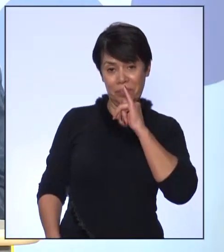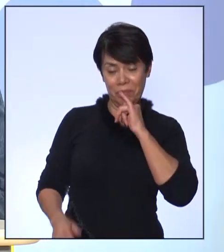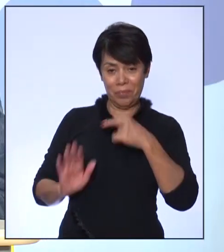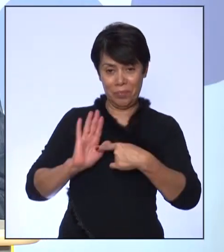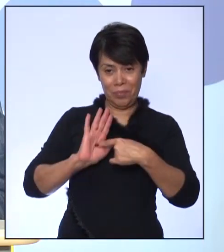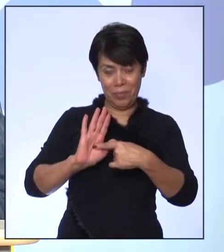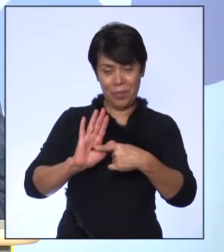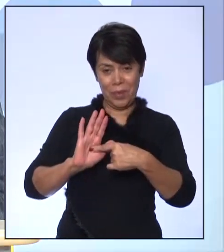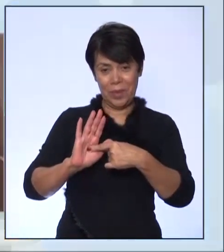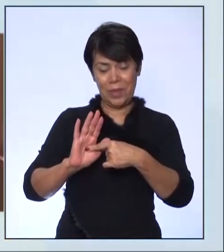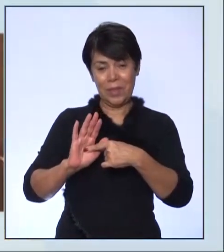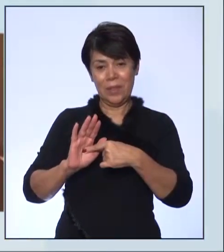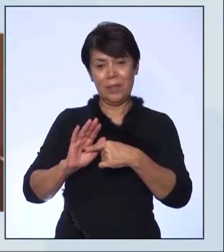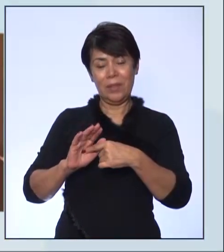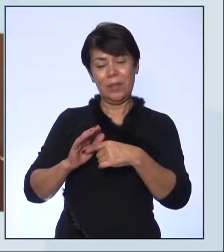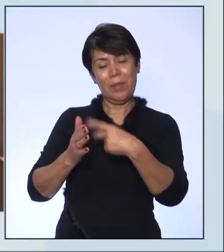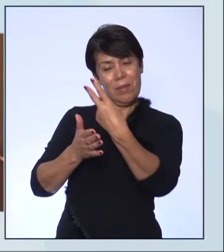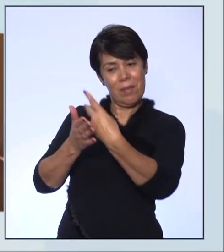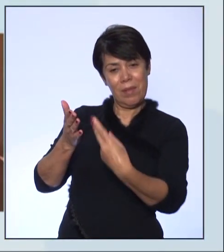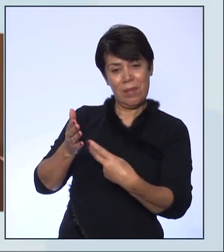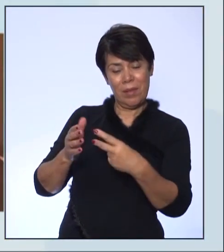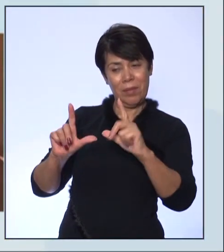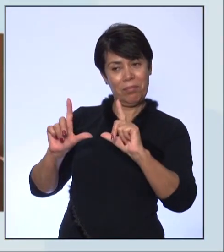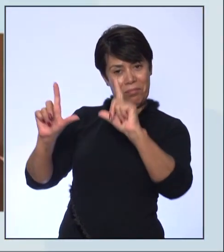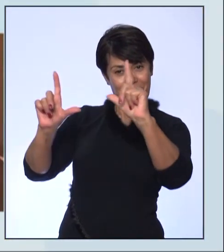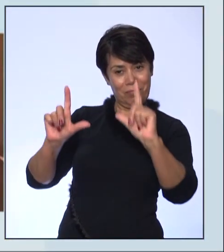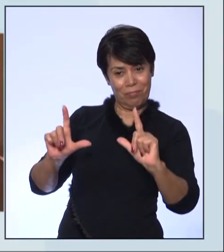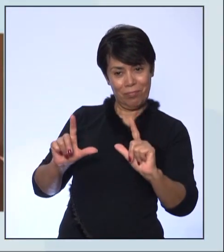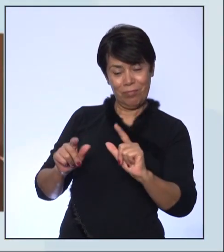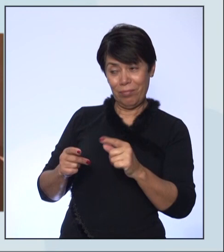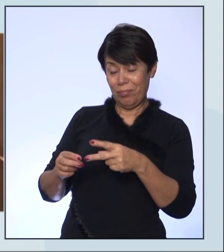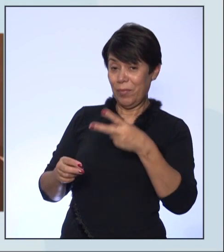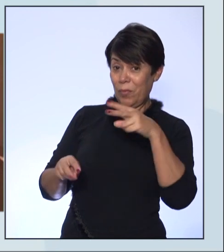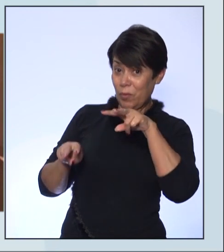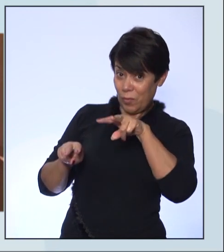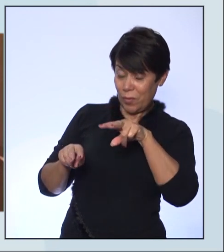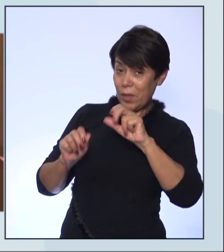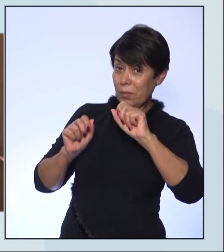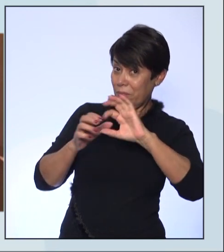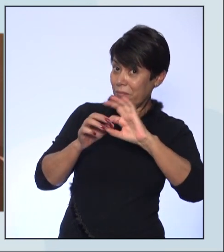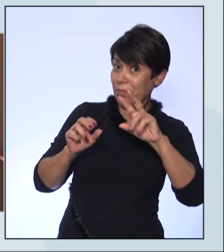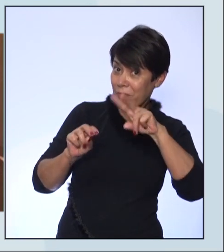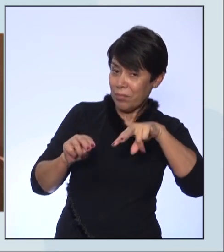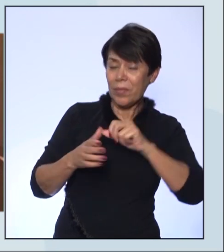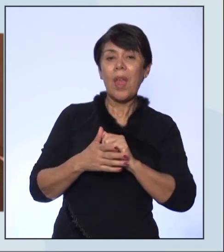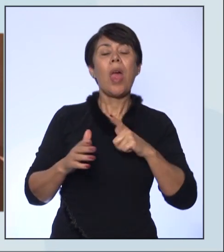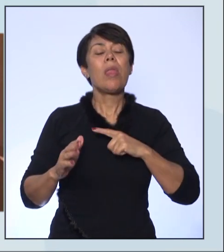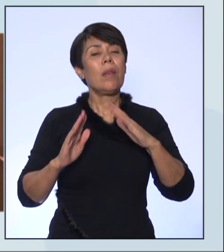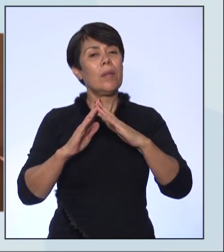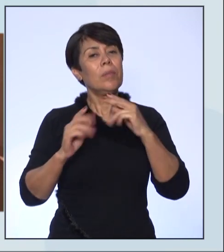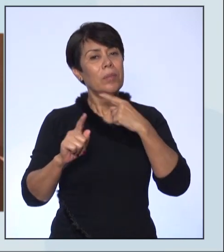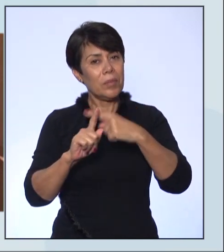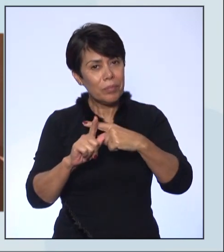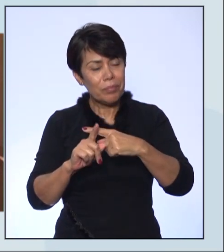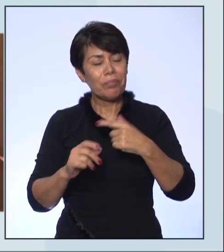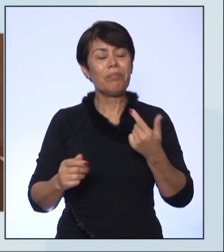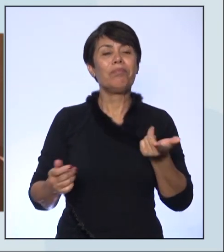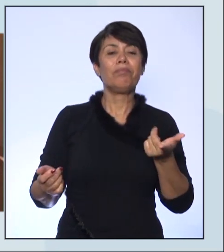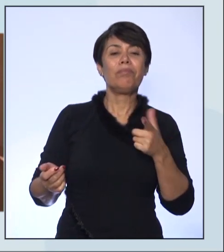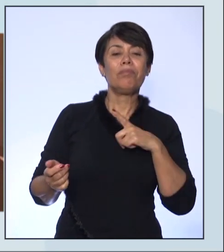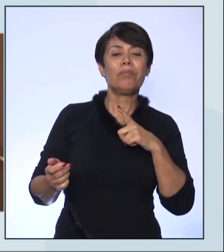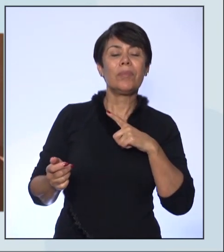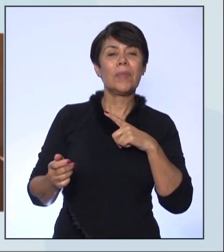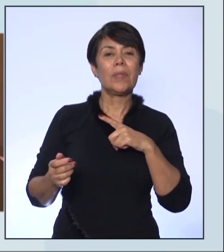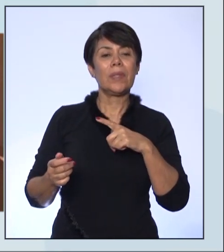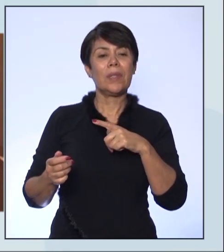imagens do chat aqui, ó. As imagens aqui nós temos, né, uma igreja, nós temos